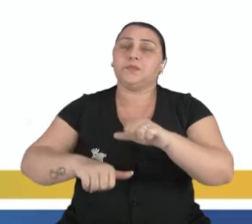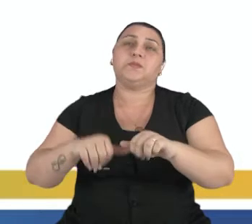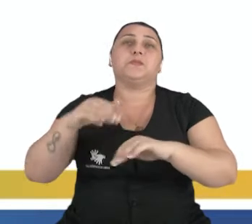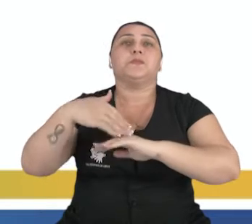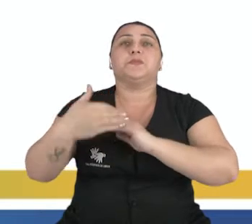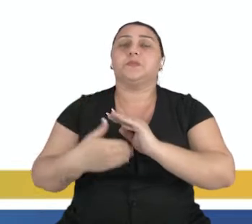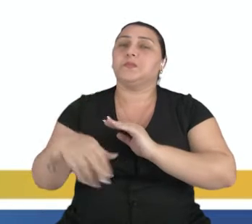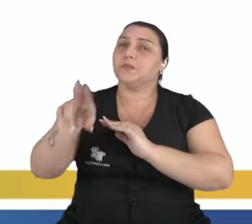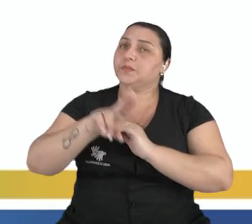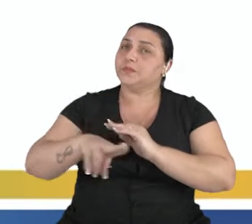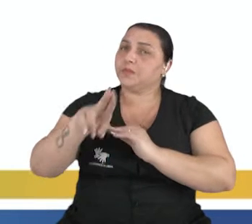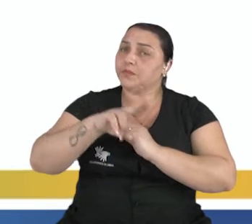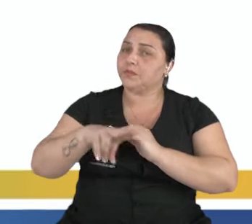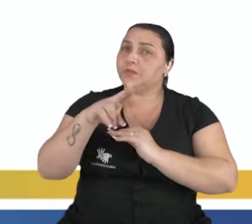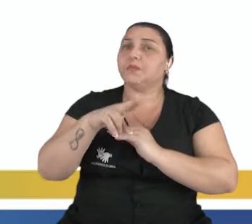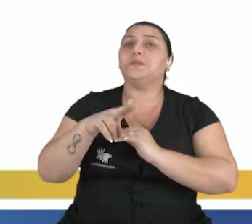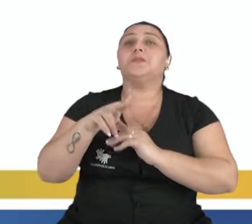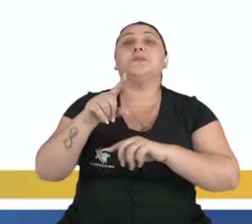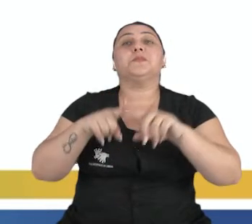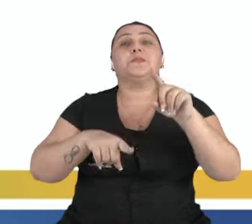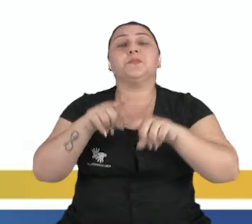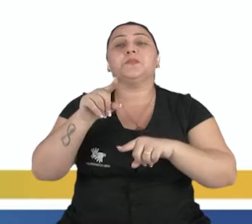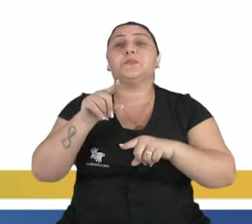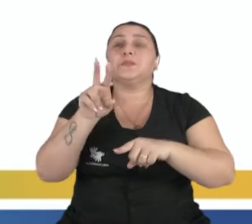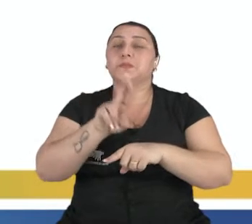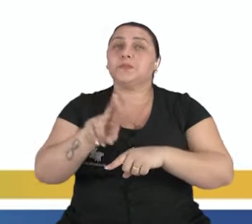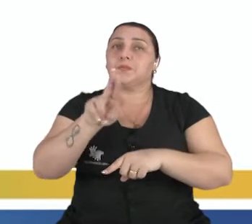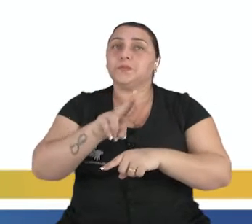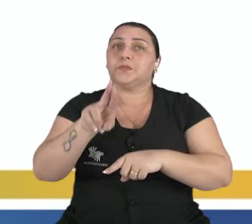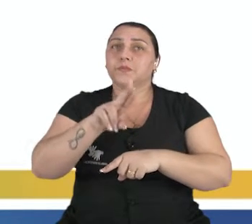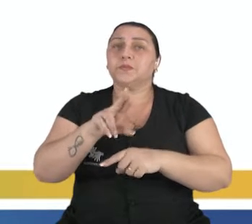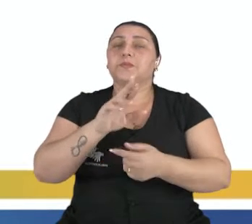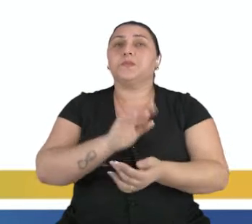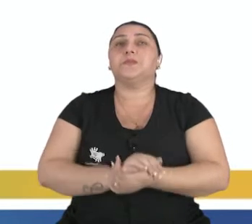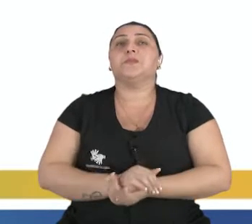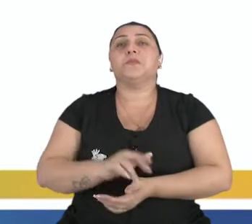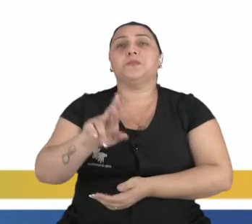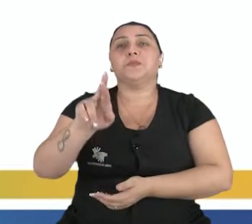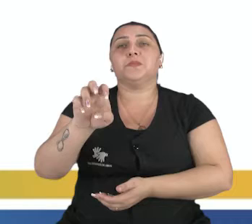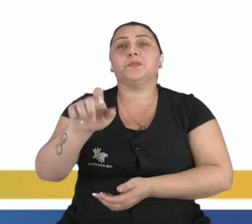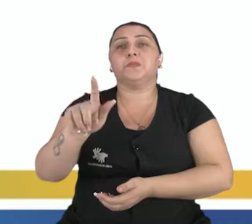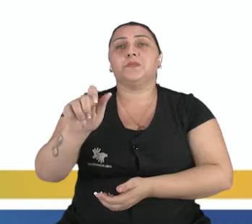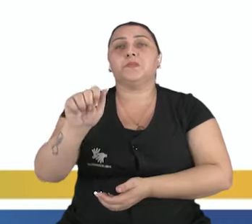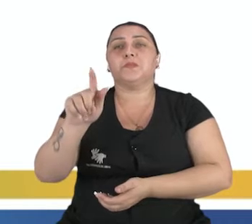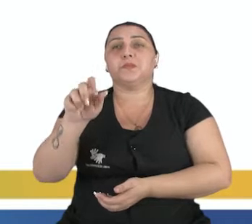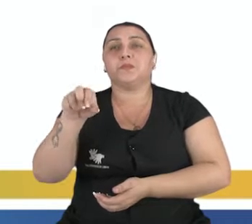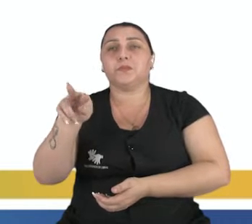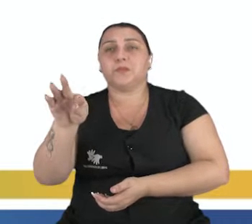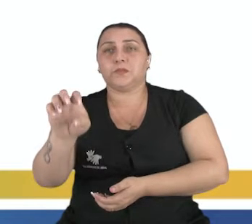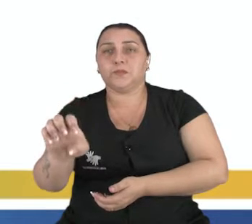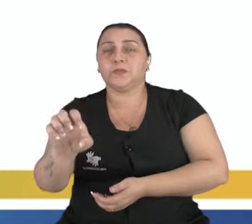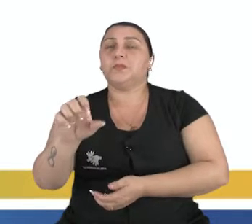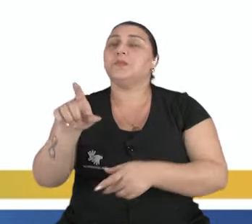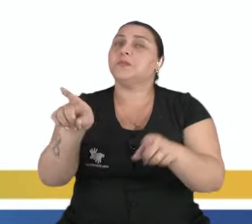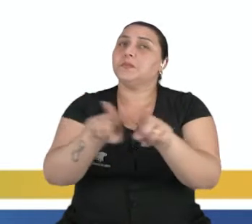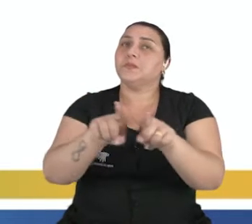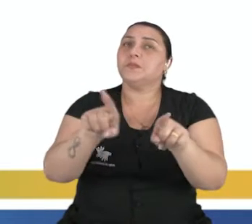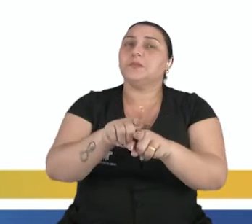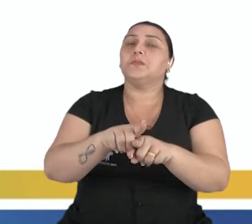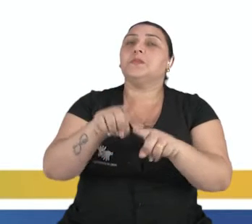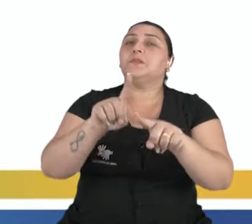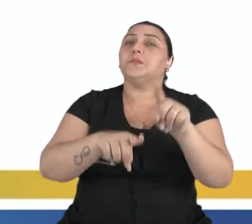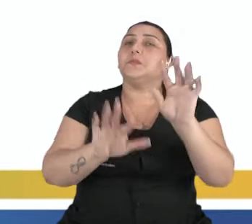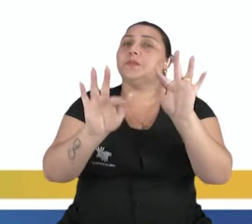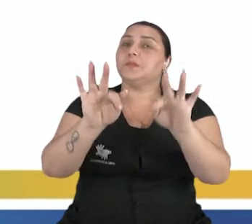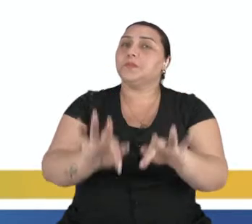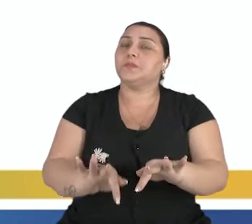é usado como ingrediente, podemos dizer os reagentes para produzir o bolo, eles também são o produto